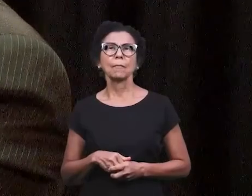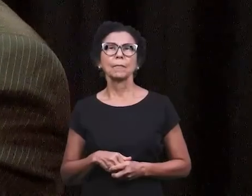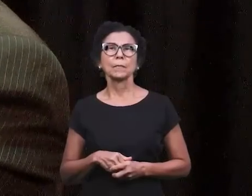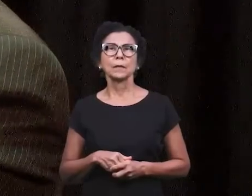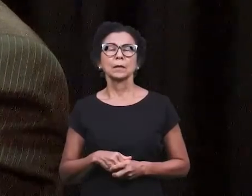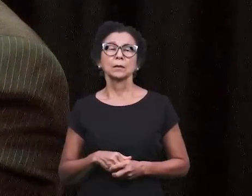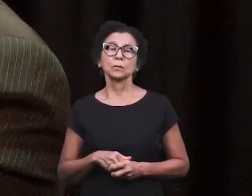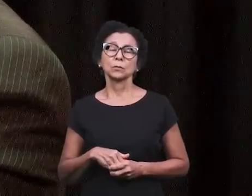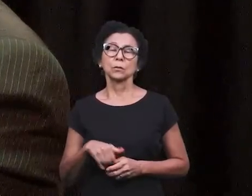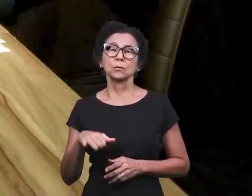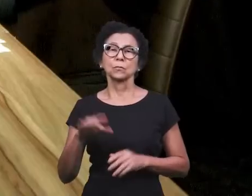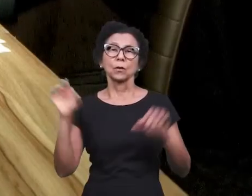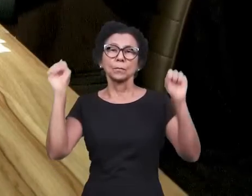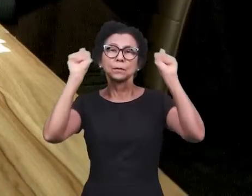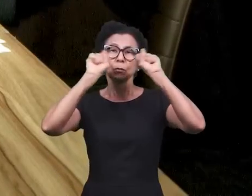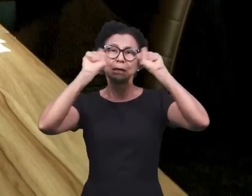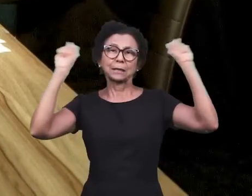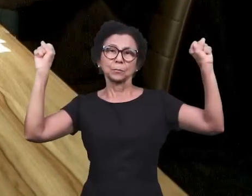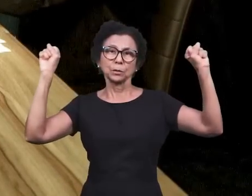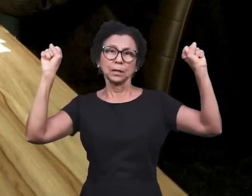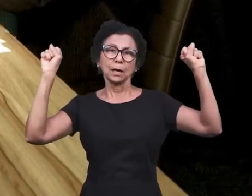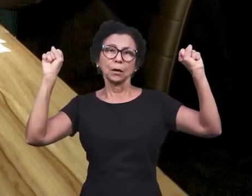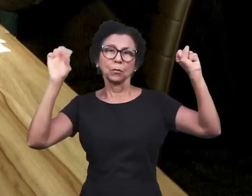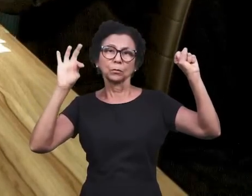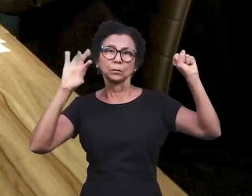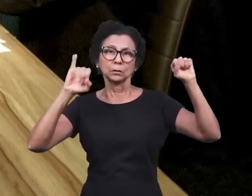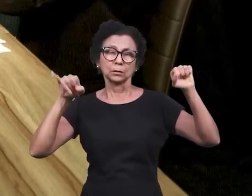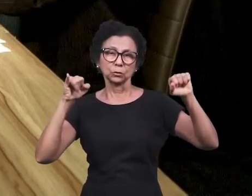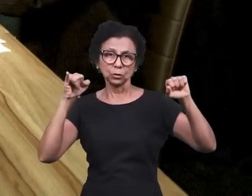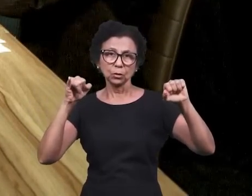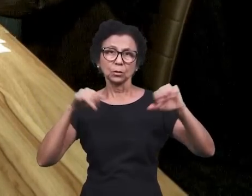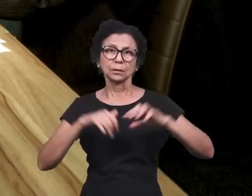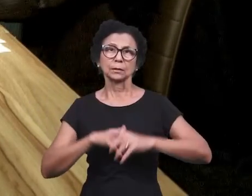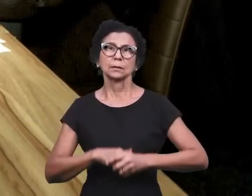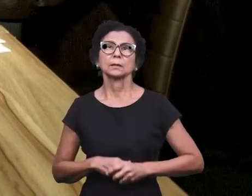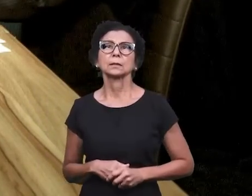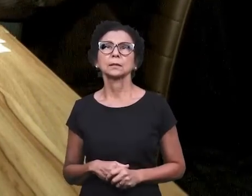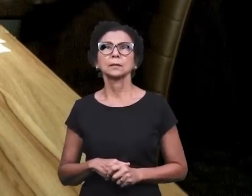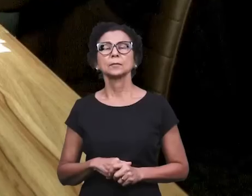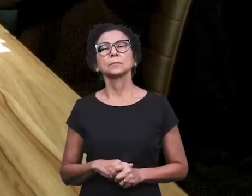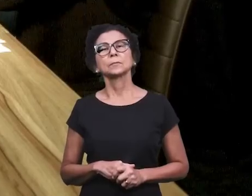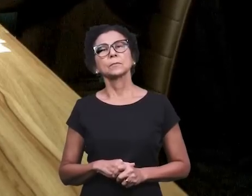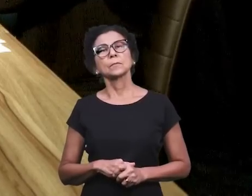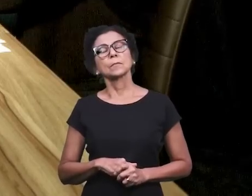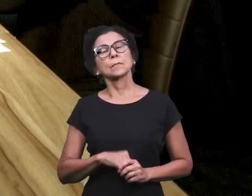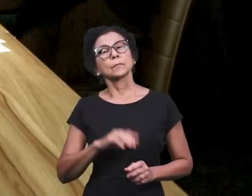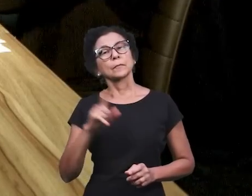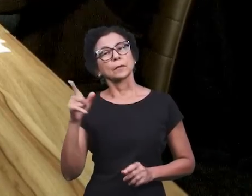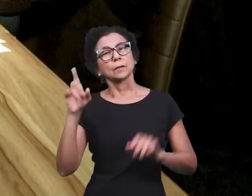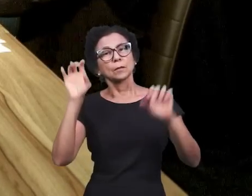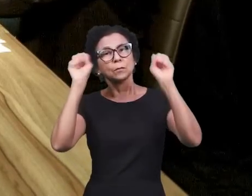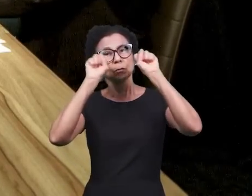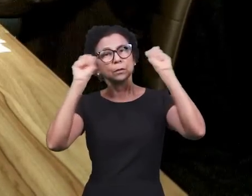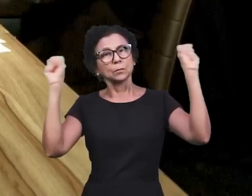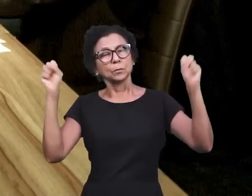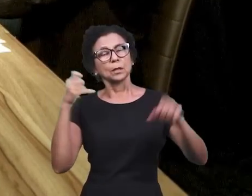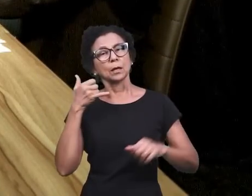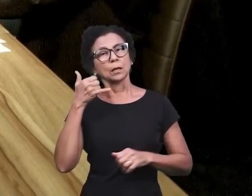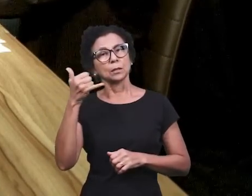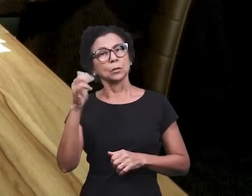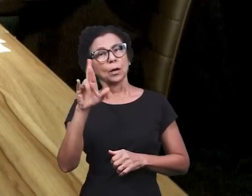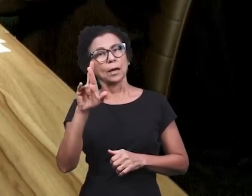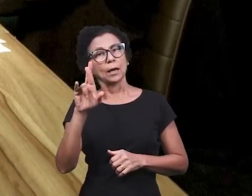no tribunal, no Aham. STJ. E, de fato, com o passar do tempo, veja só, me ligaram do RH e falaram, você está sendo